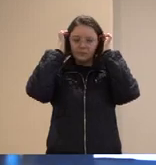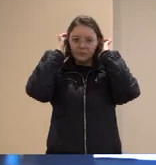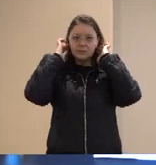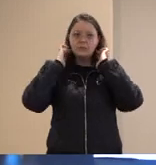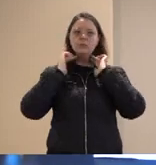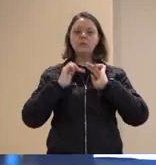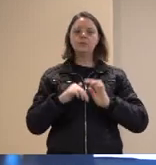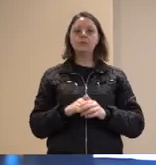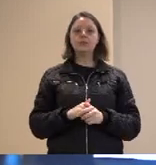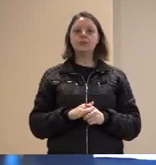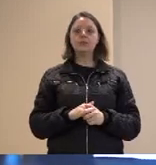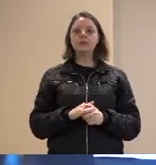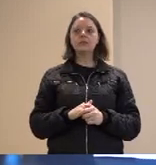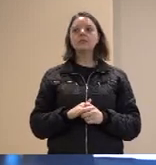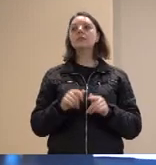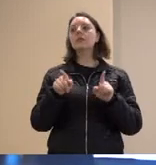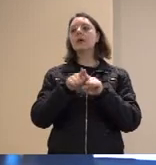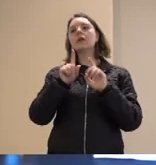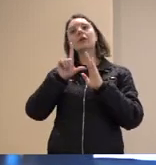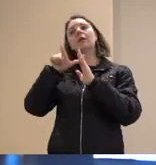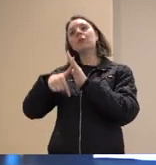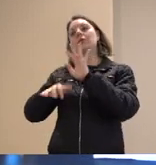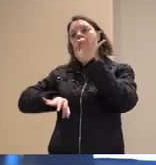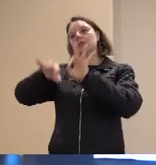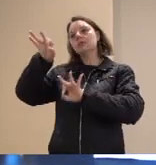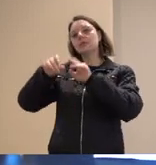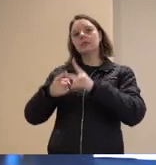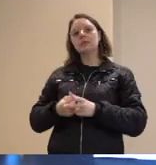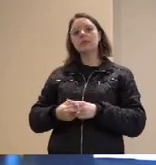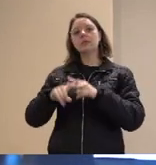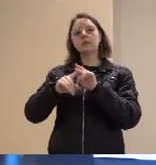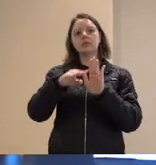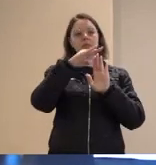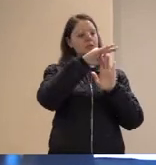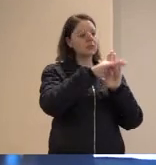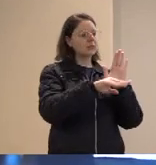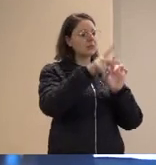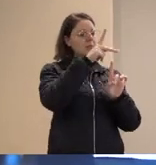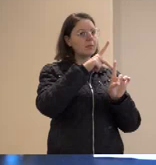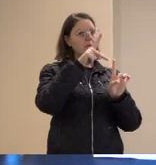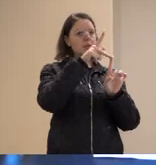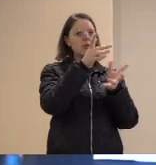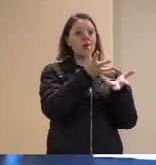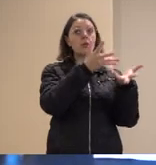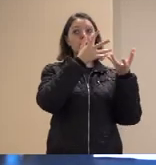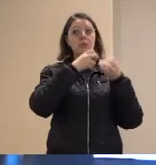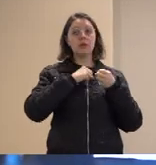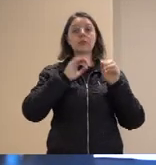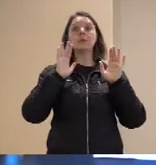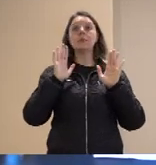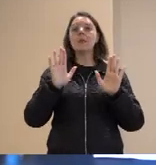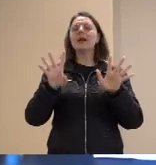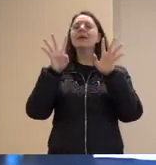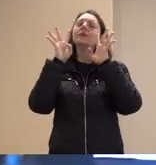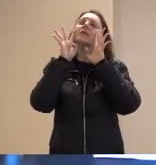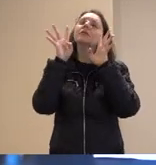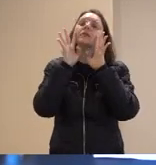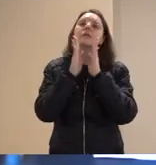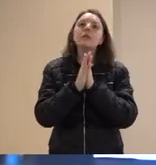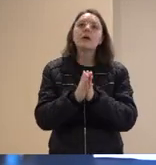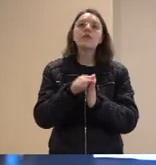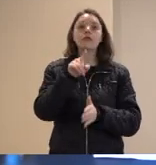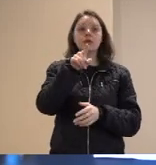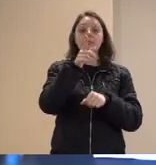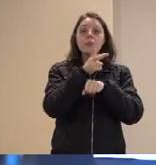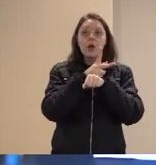e a elaboração de um plano de acolhimento. Gente, muita atenção aqui, vão lá na gaveta